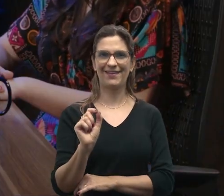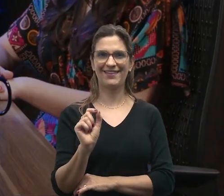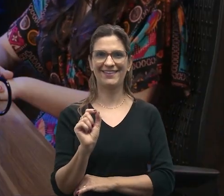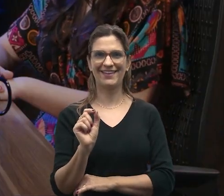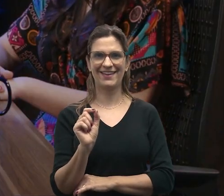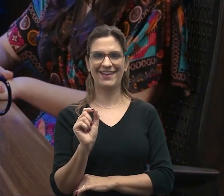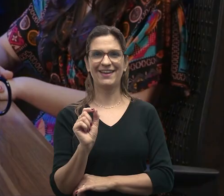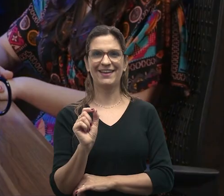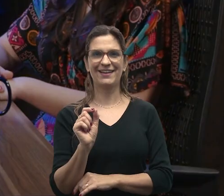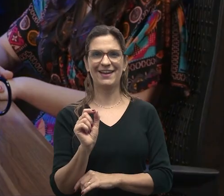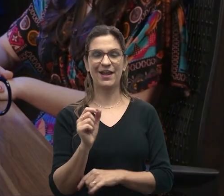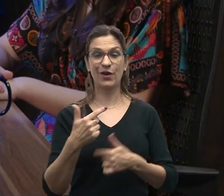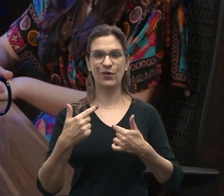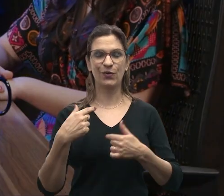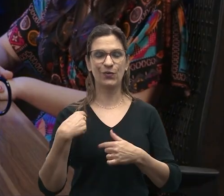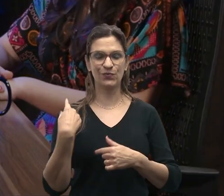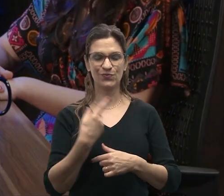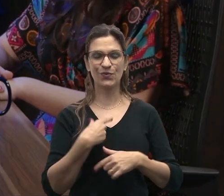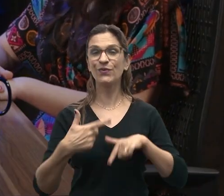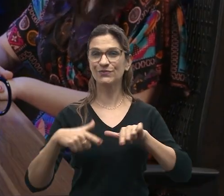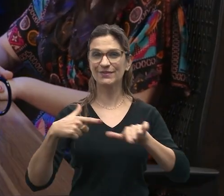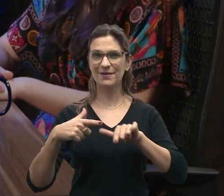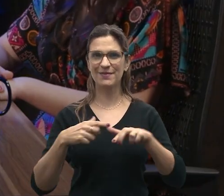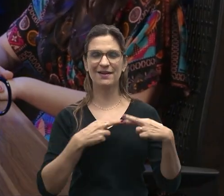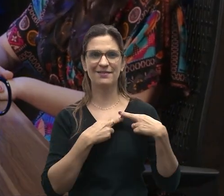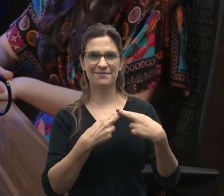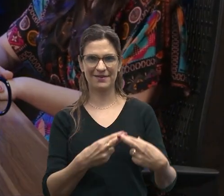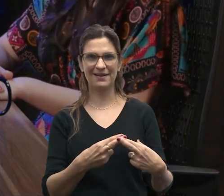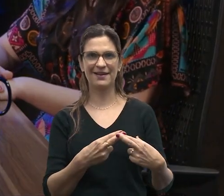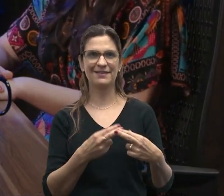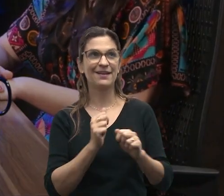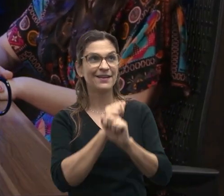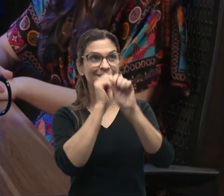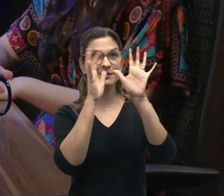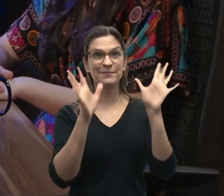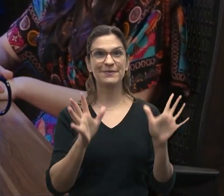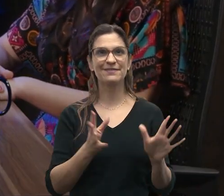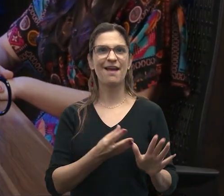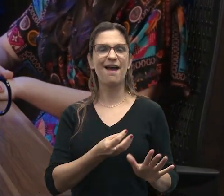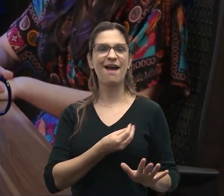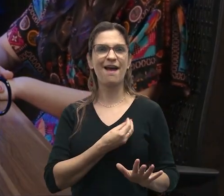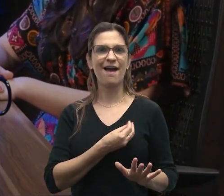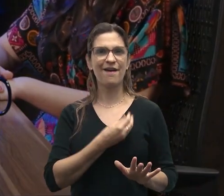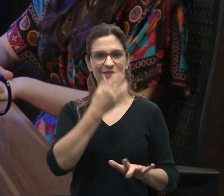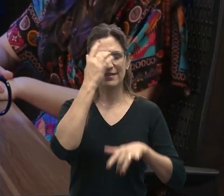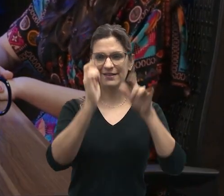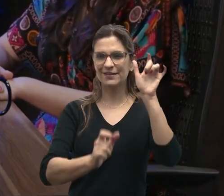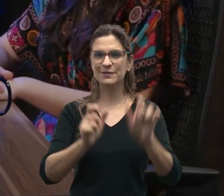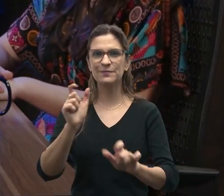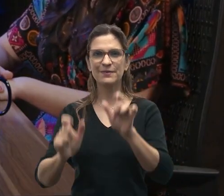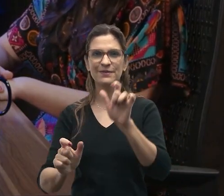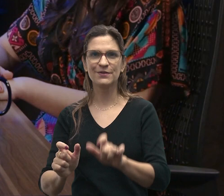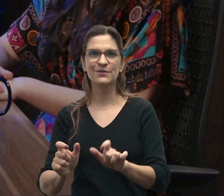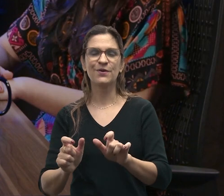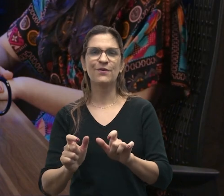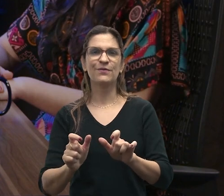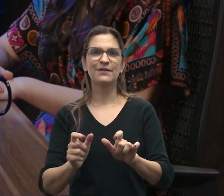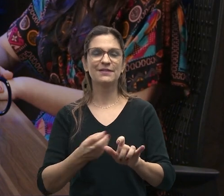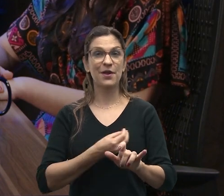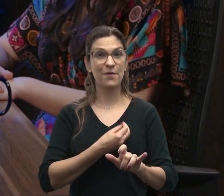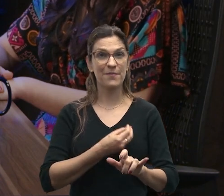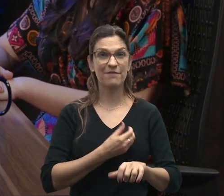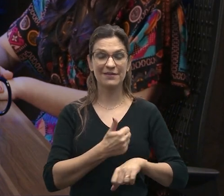função aqui é despertar as pessoas para uma vida mais digna, mais tranquila, com